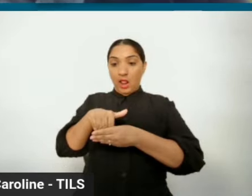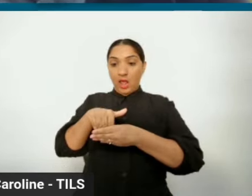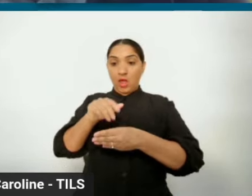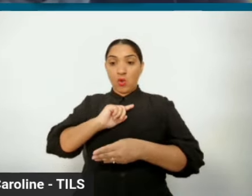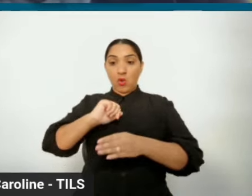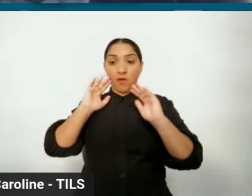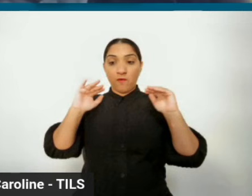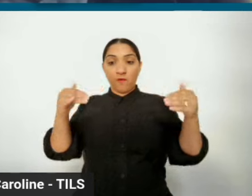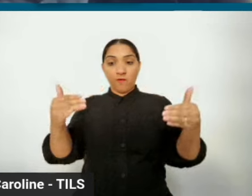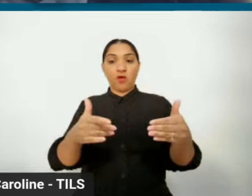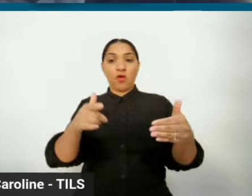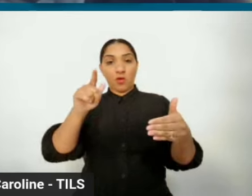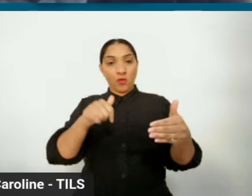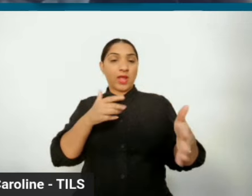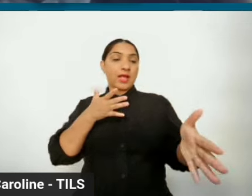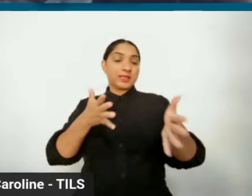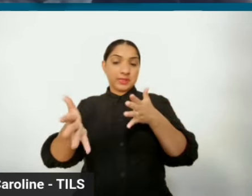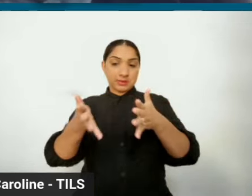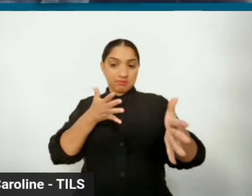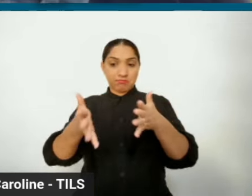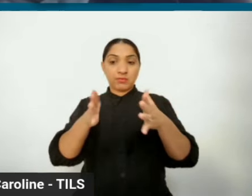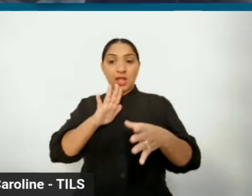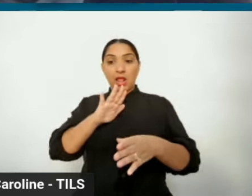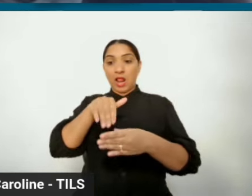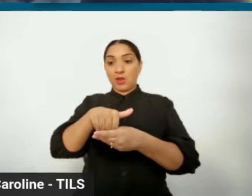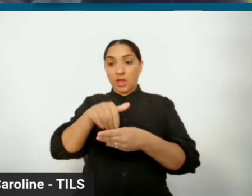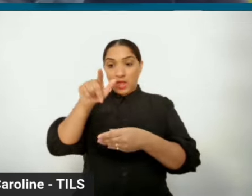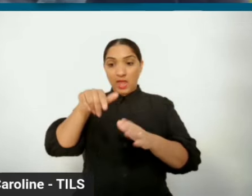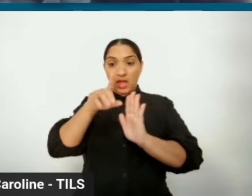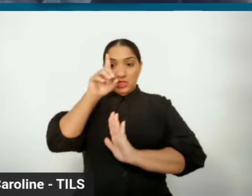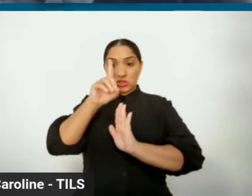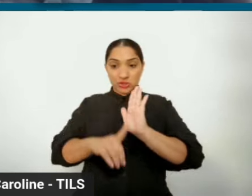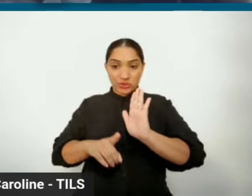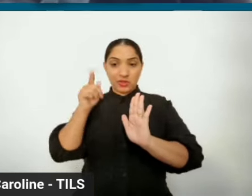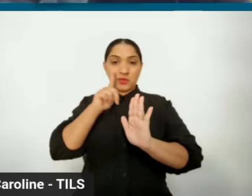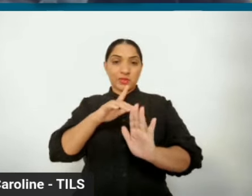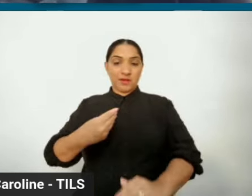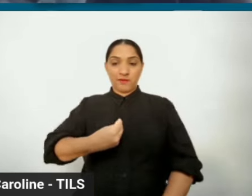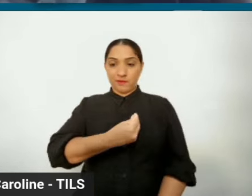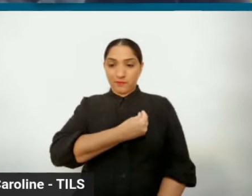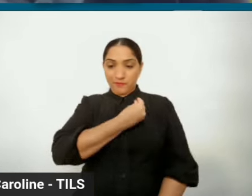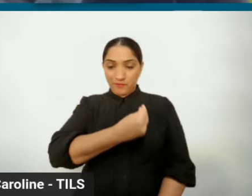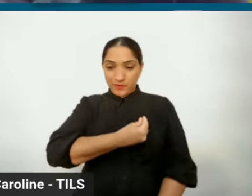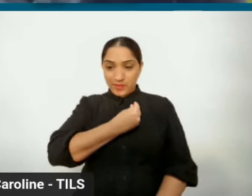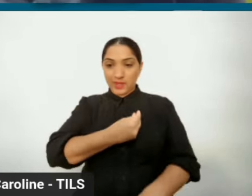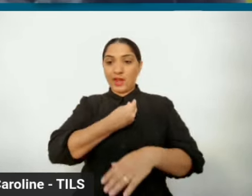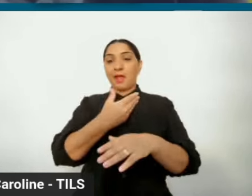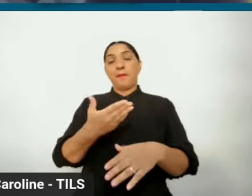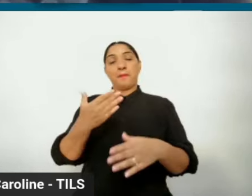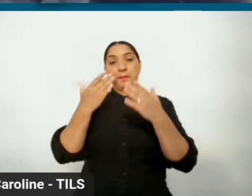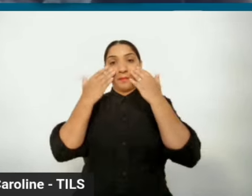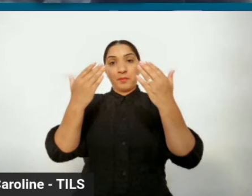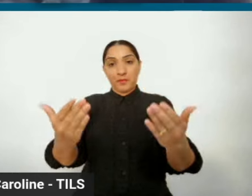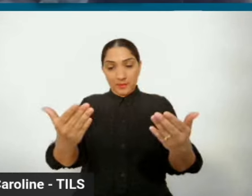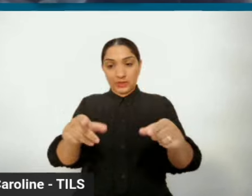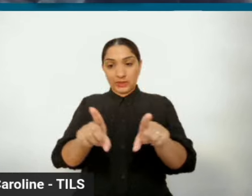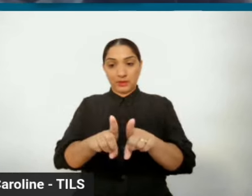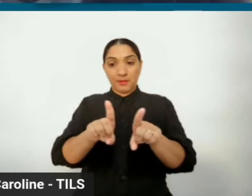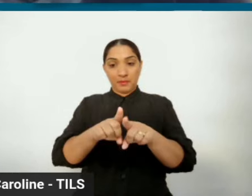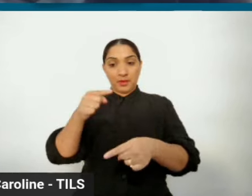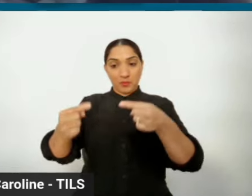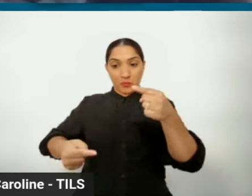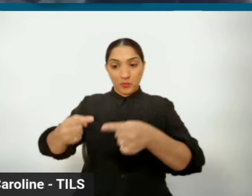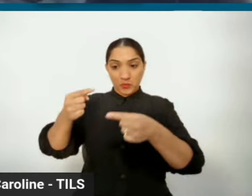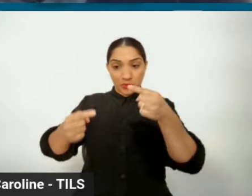acessibilidade eleitoral, é o direito à vida pública e política, enfim, os direitos políticos das pessoas com deficiência. Se você me